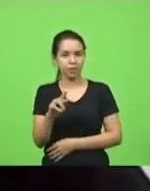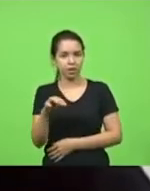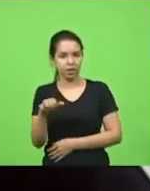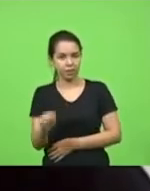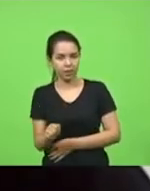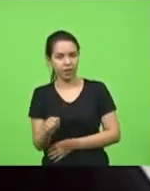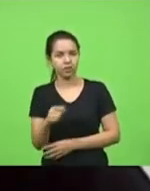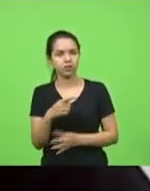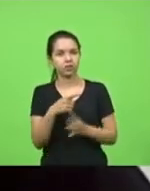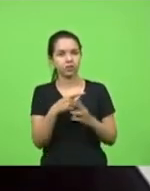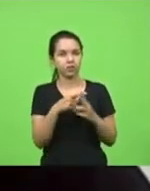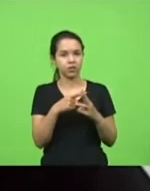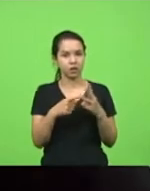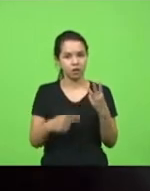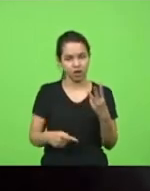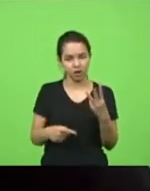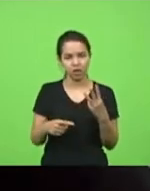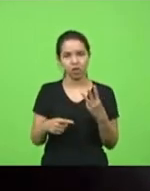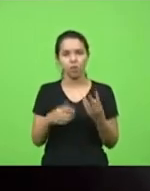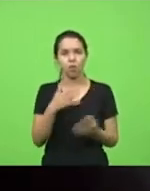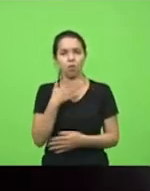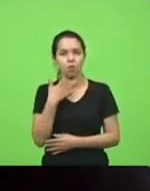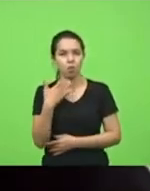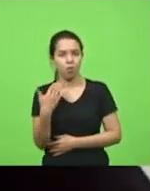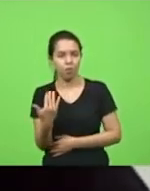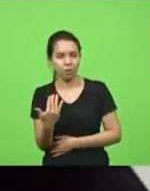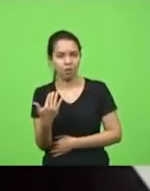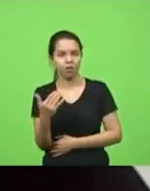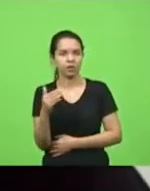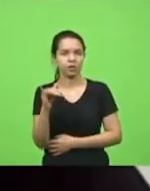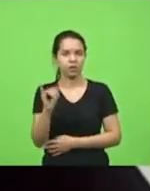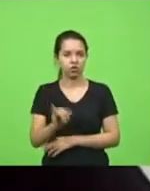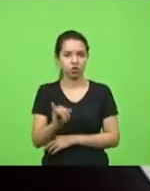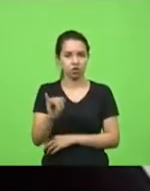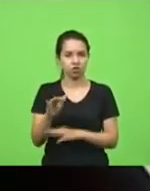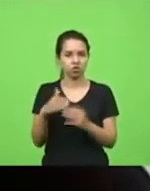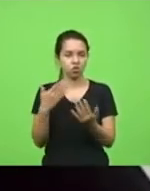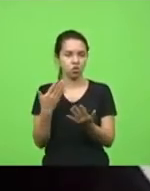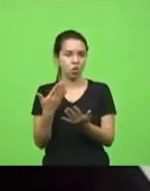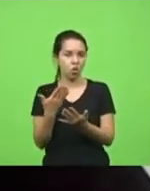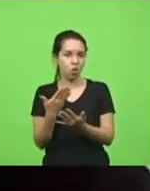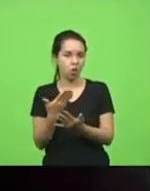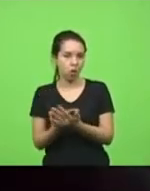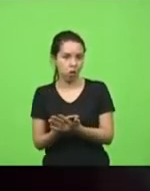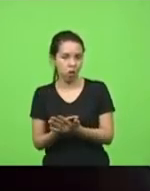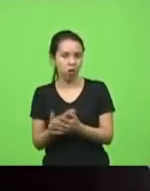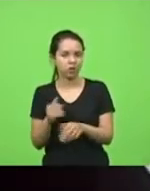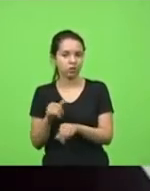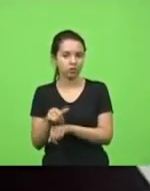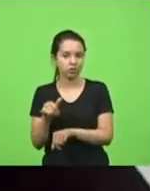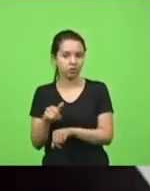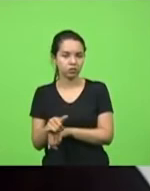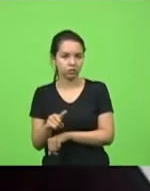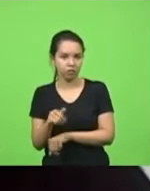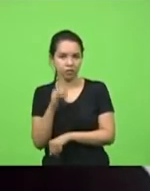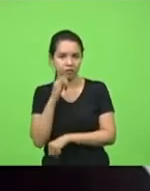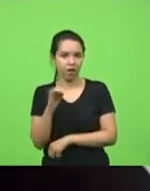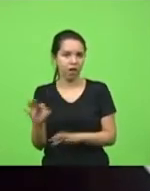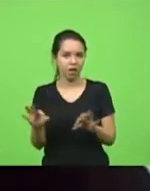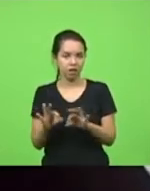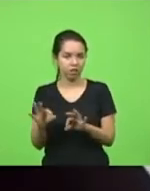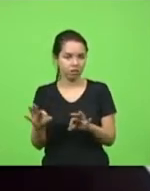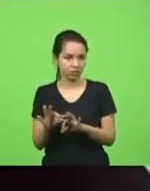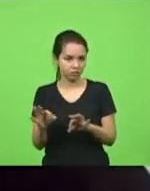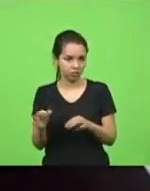Itajaí, escolas burlando casos de covid, porque os professores têm medo de perder o emprego.